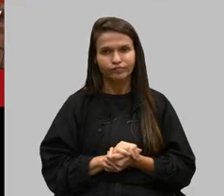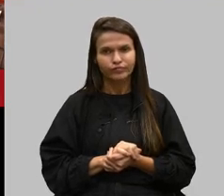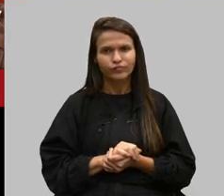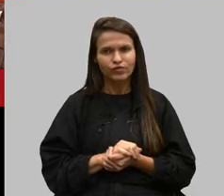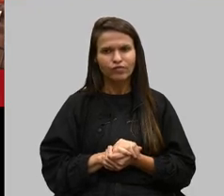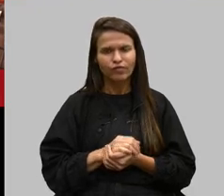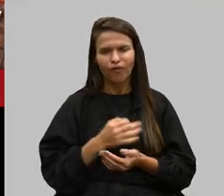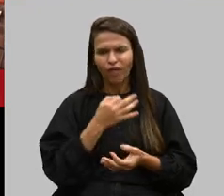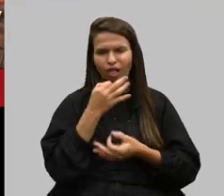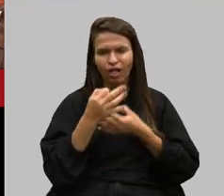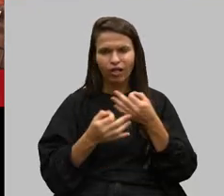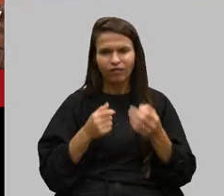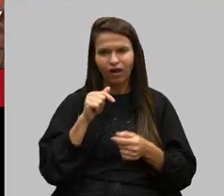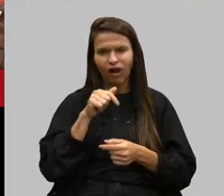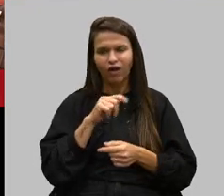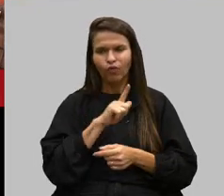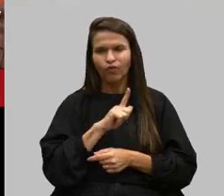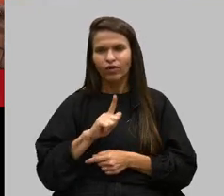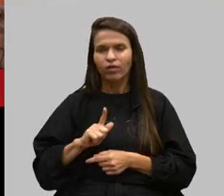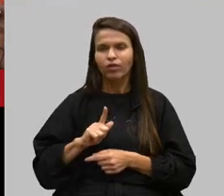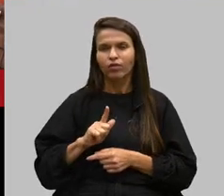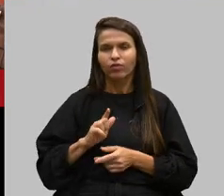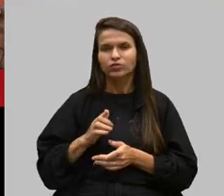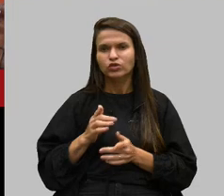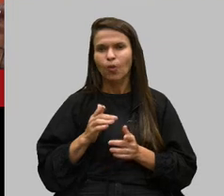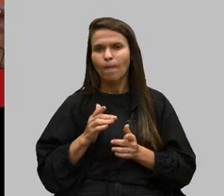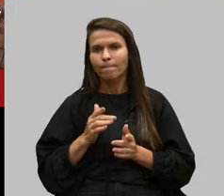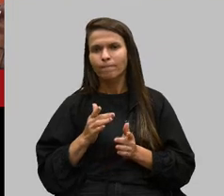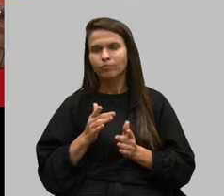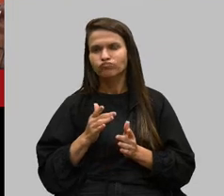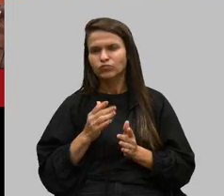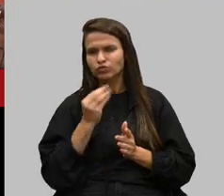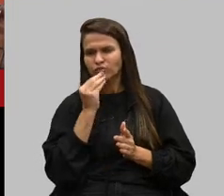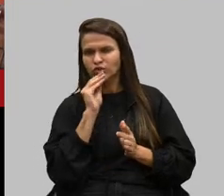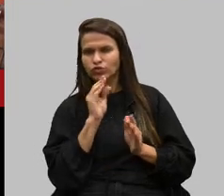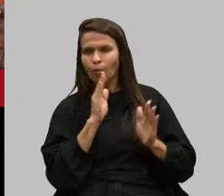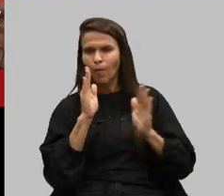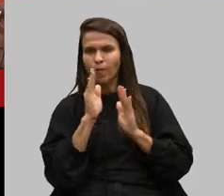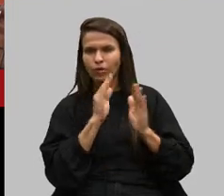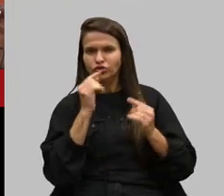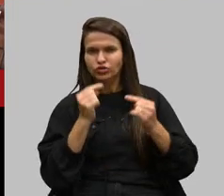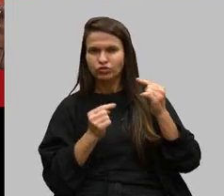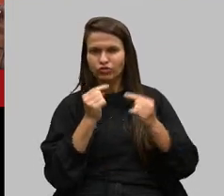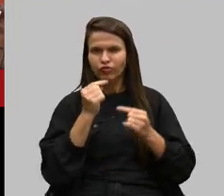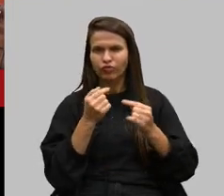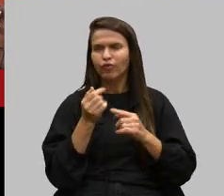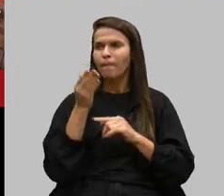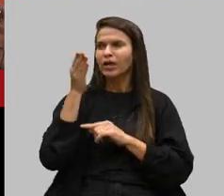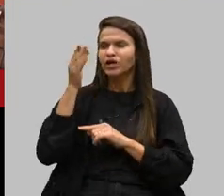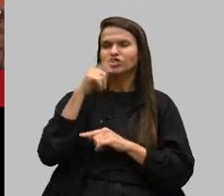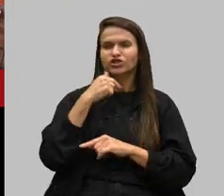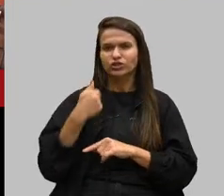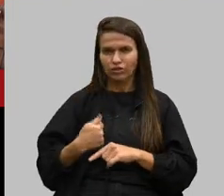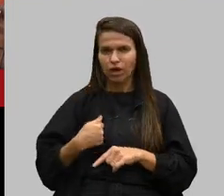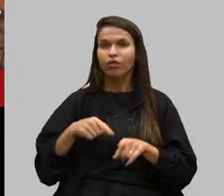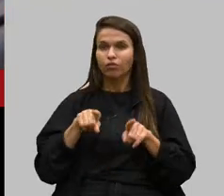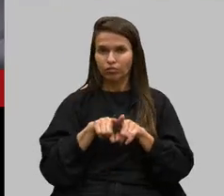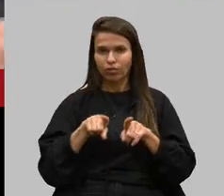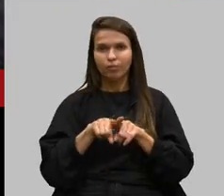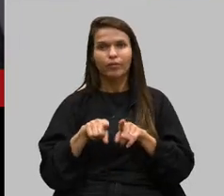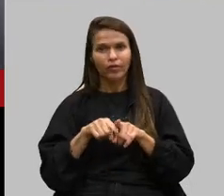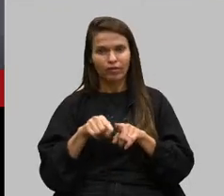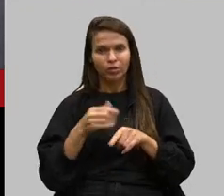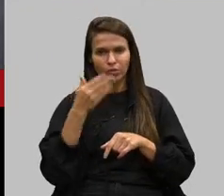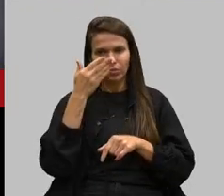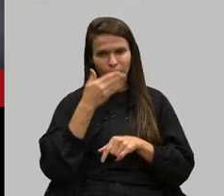questão de visita o governador deixou o momento importante aqui de discussões no estado e foi pra China eu também fui e eu fui prova vossa exelência estava